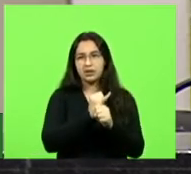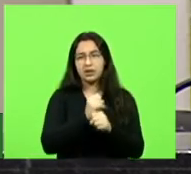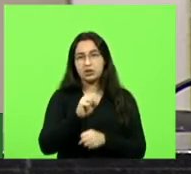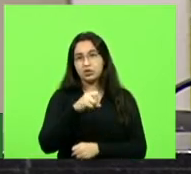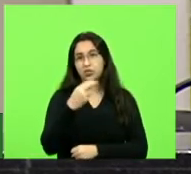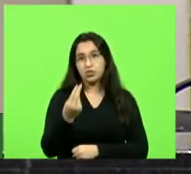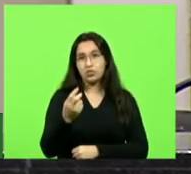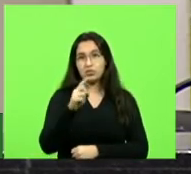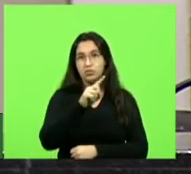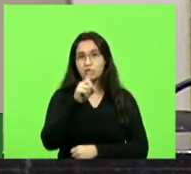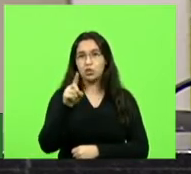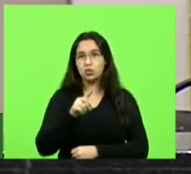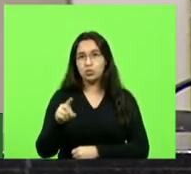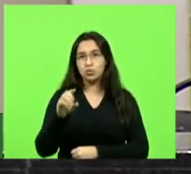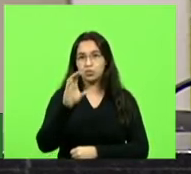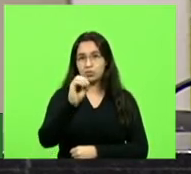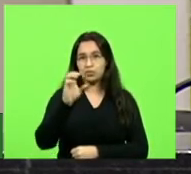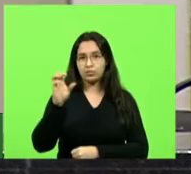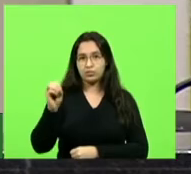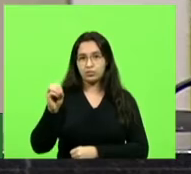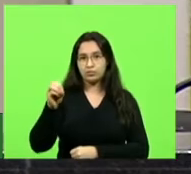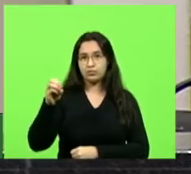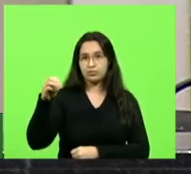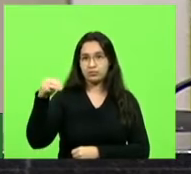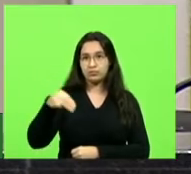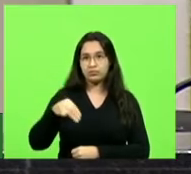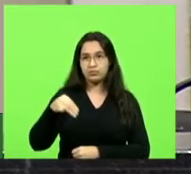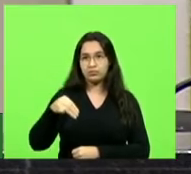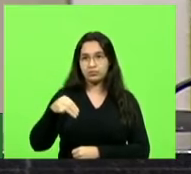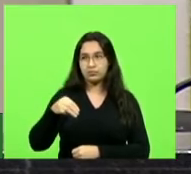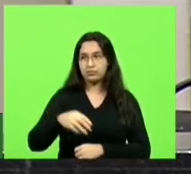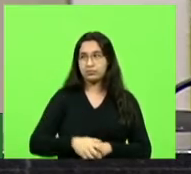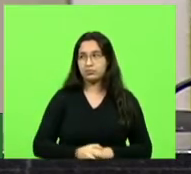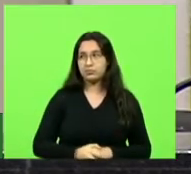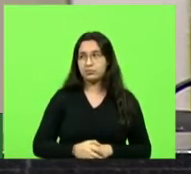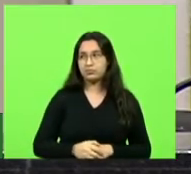Depois eu quero fazer encaminhamento de votos, tá, presidente?